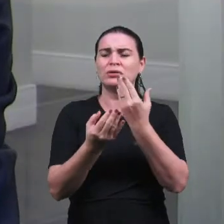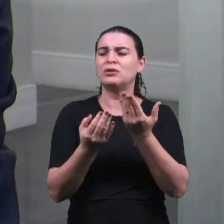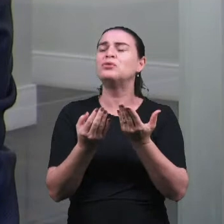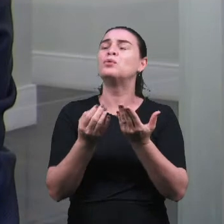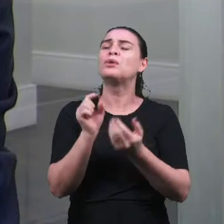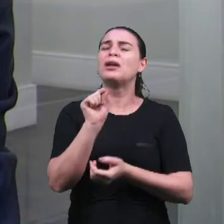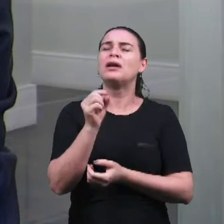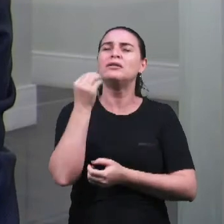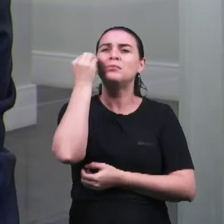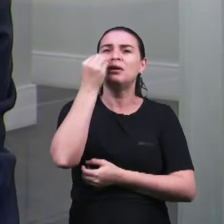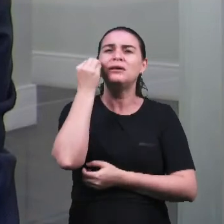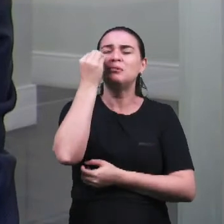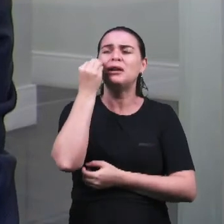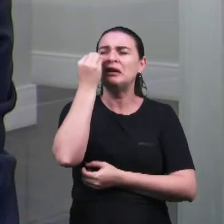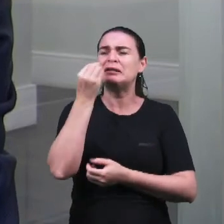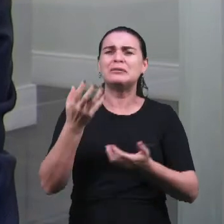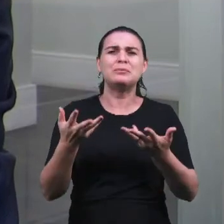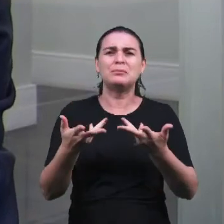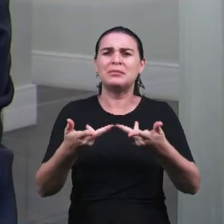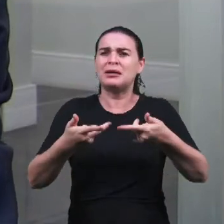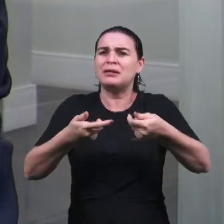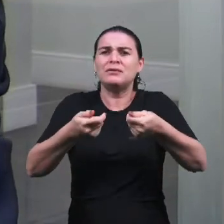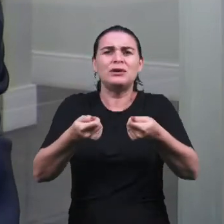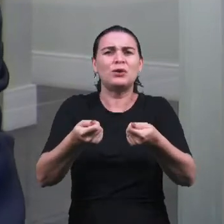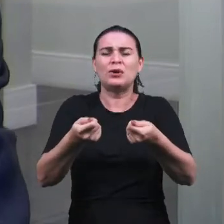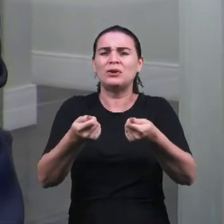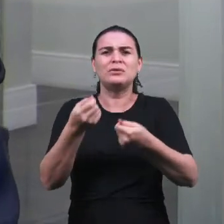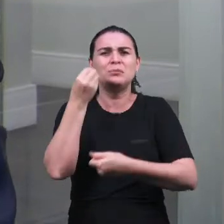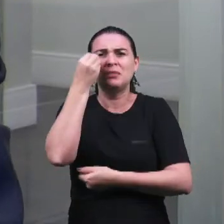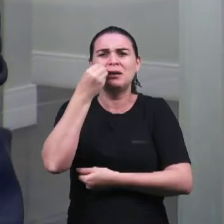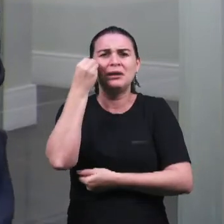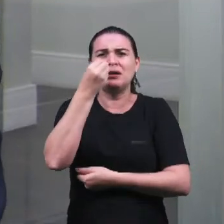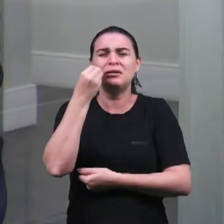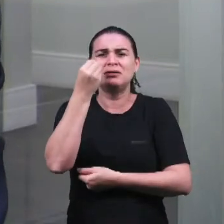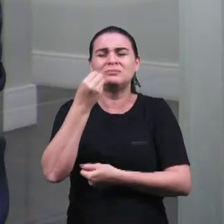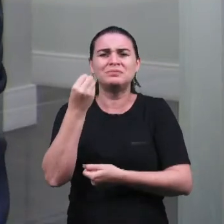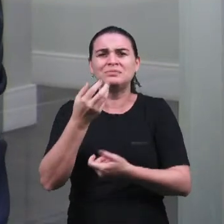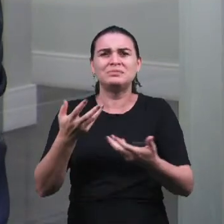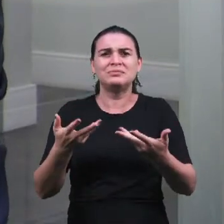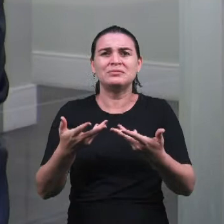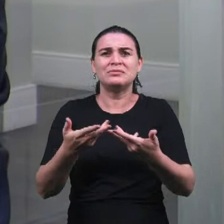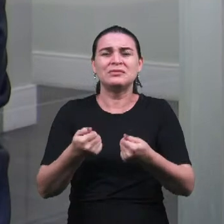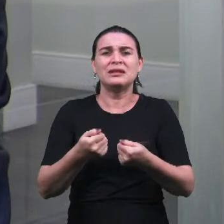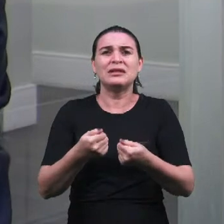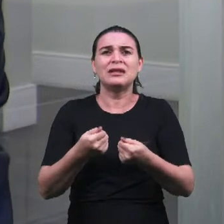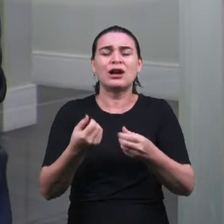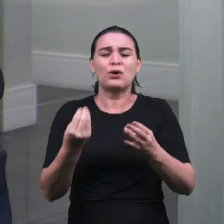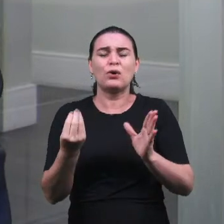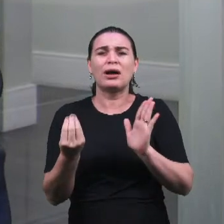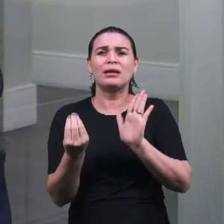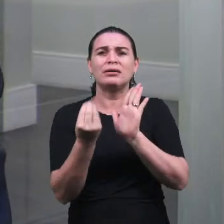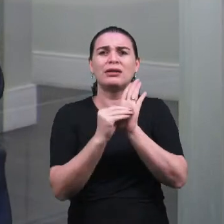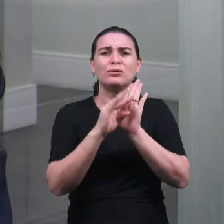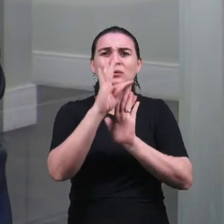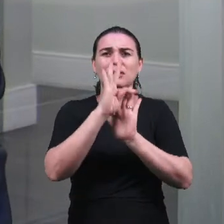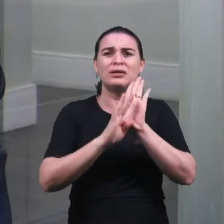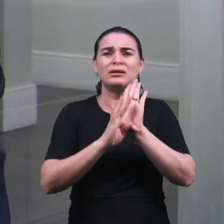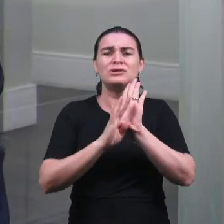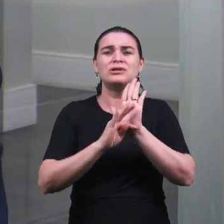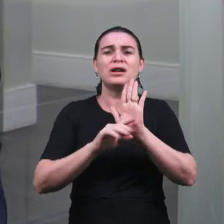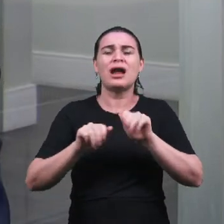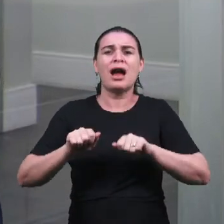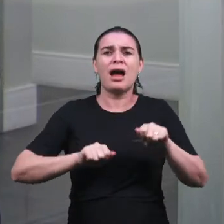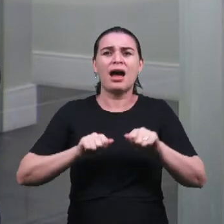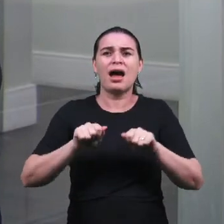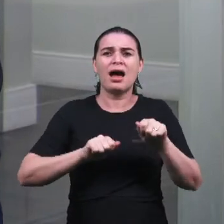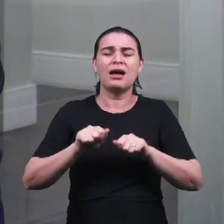assim, extraordinárias. Uma experiência que dá para colocar no livro de Atos. E sempre assim, ninguém sabia disso.